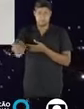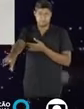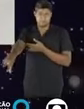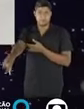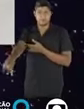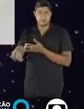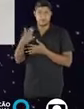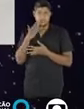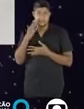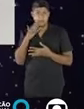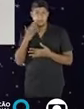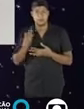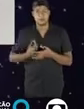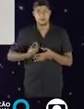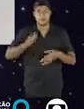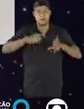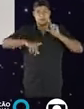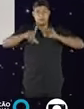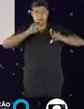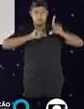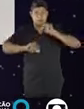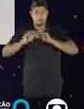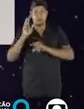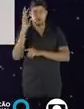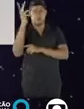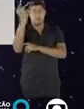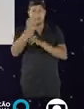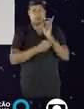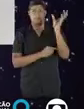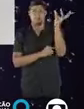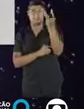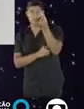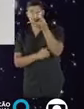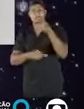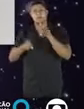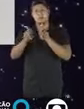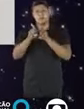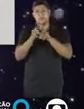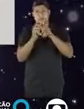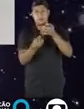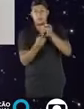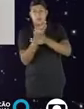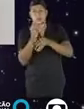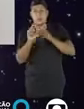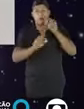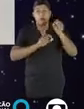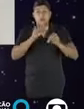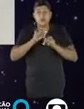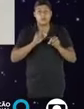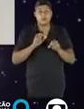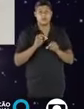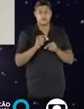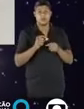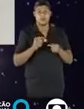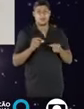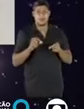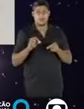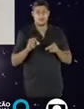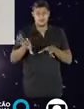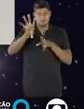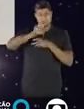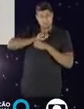né? Criando, obviamente, resíduos, impactando o meio ambiente, criando, né, gases tóxicos e por aí